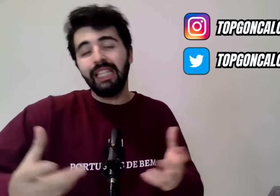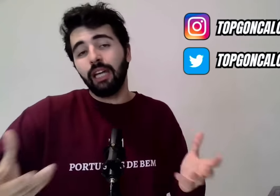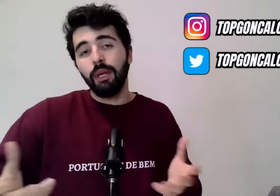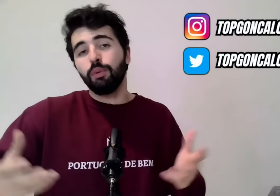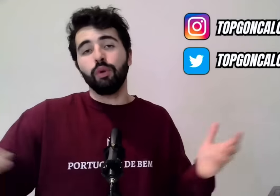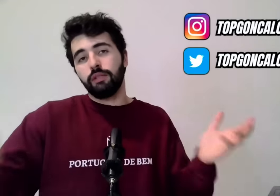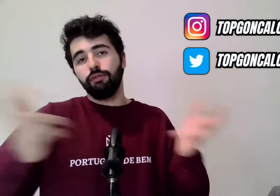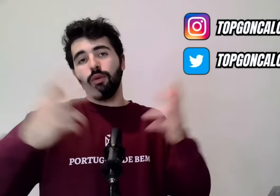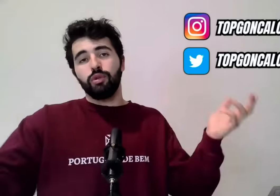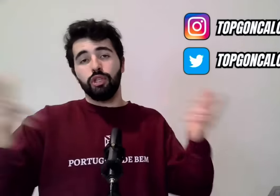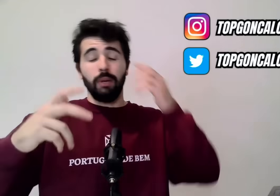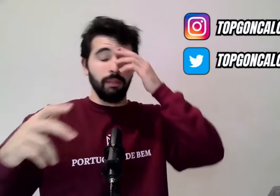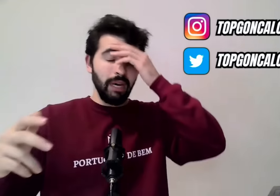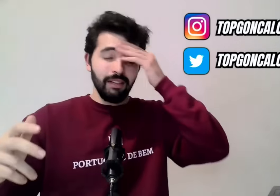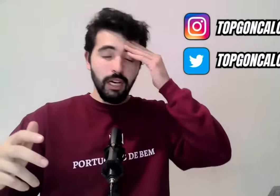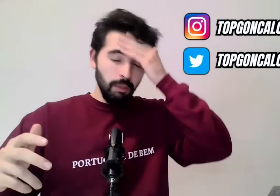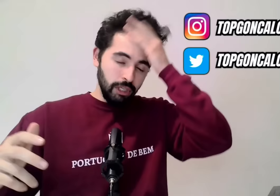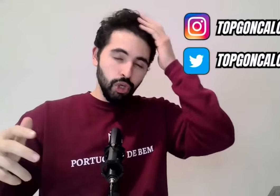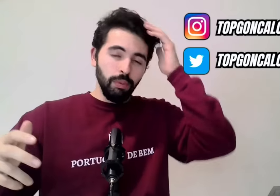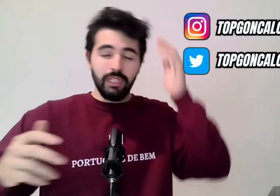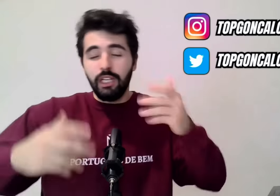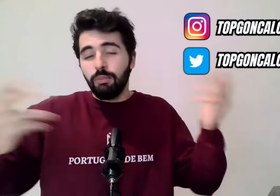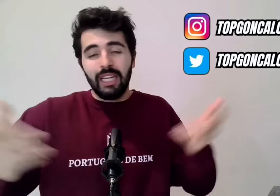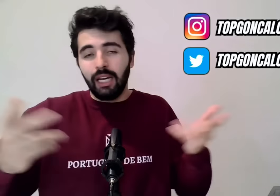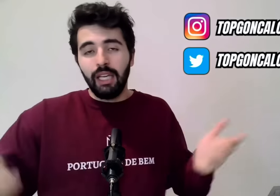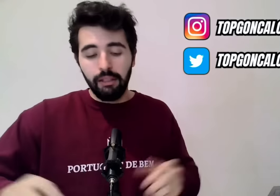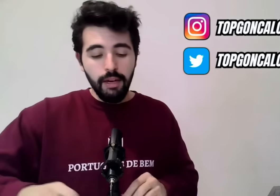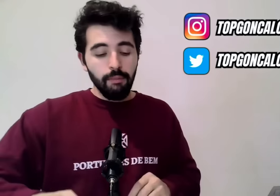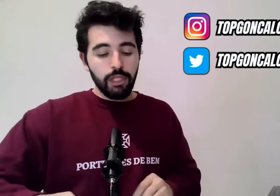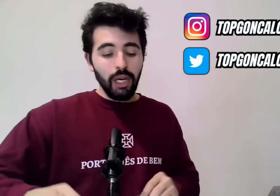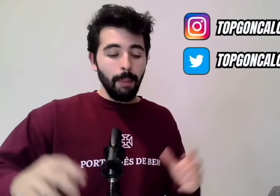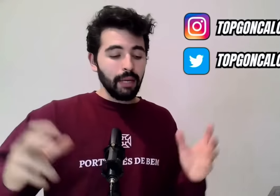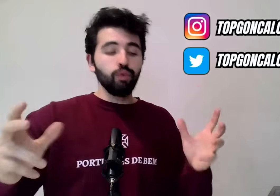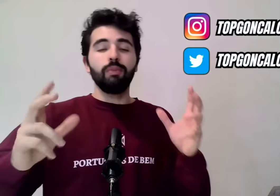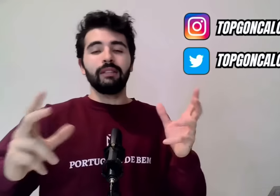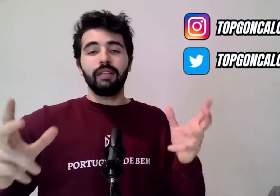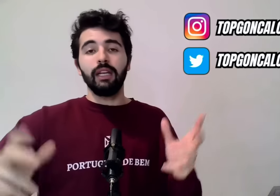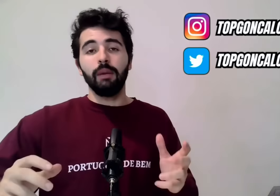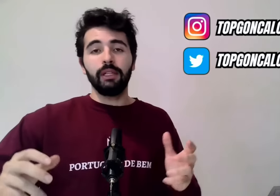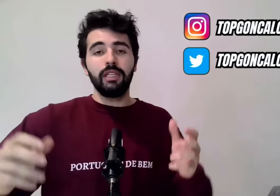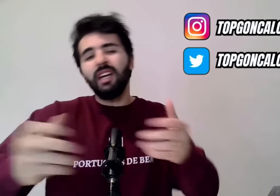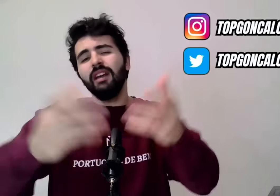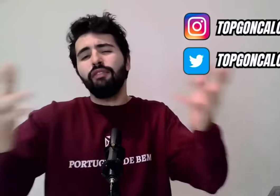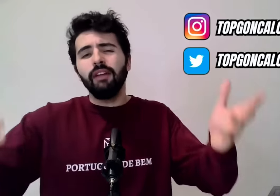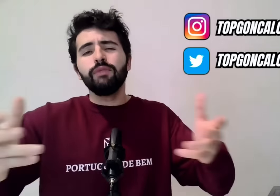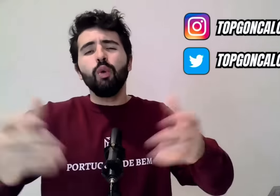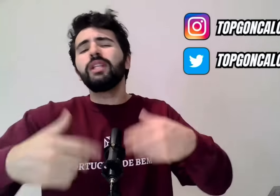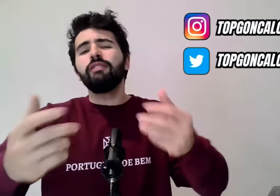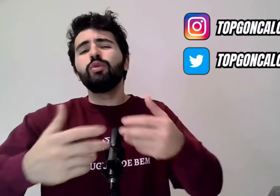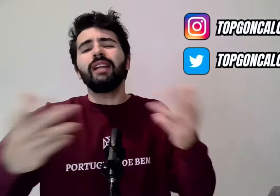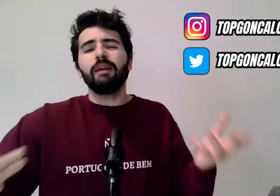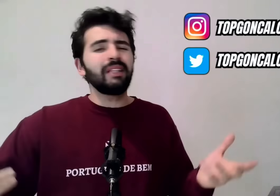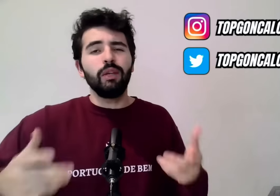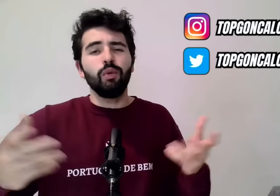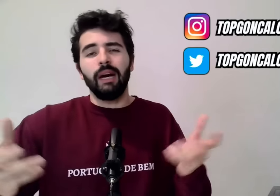país literalmente porque o resto foram acusações de parte a parte peço desculpa dizer isto mas é a realidade mas a única parte do debate Tecnicamente em si enfim o André